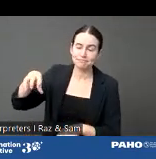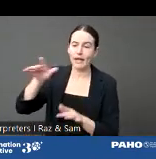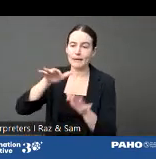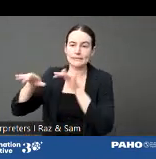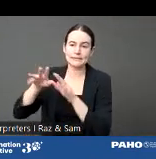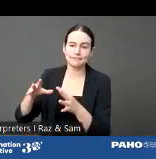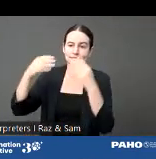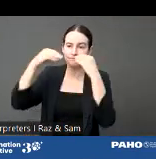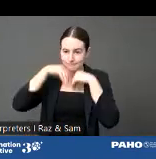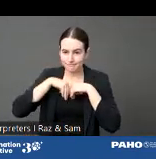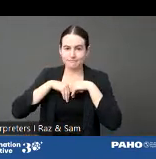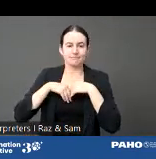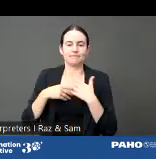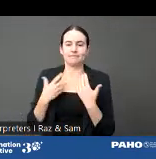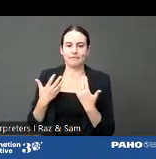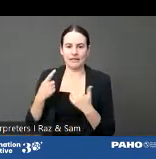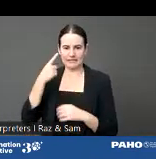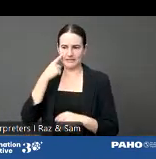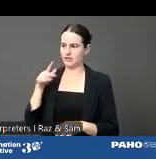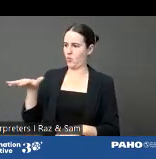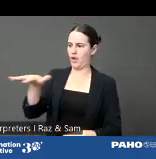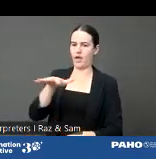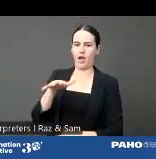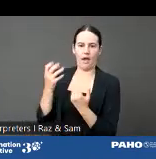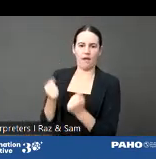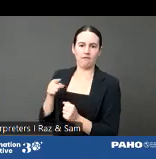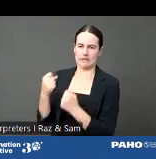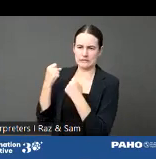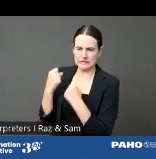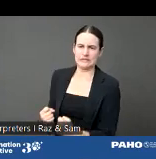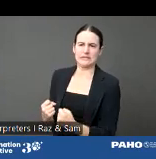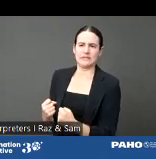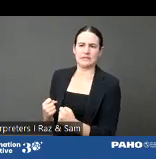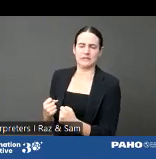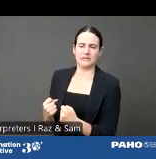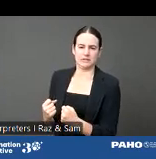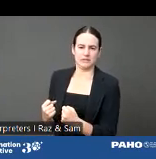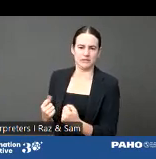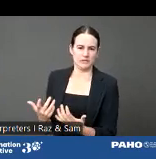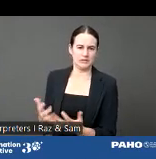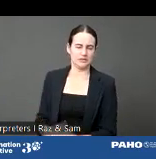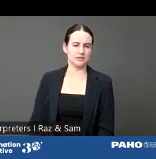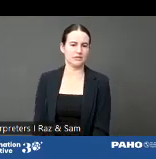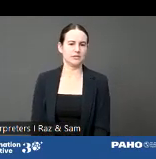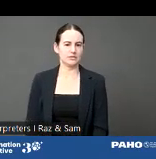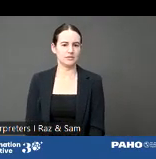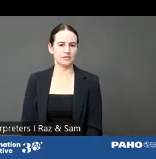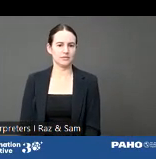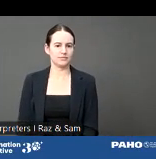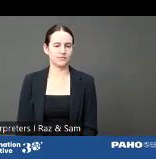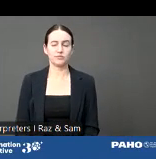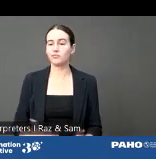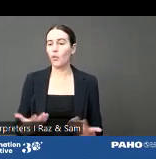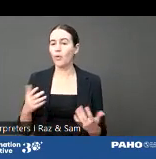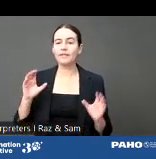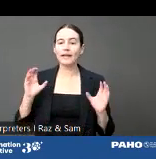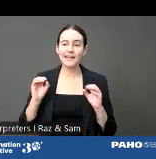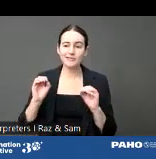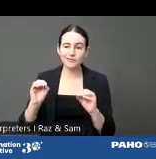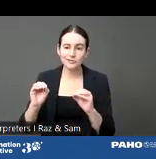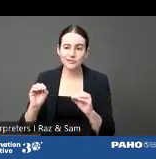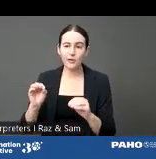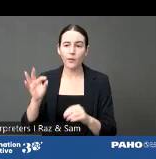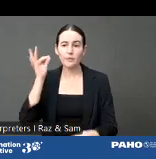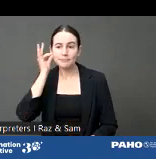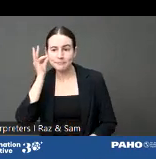como região e por causa de alguns países queremos ver, por exemplo, o câncer cervical, a taxa de incidência, o que é que